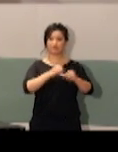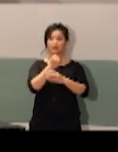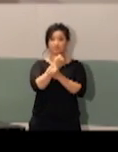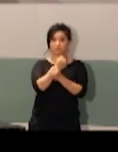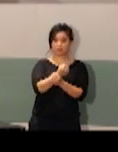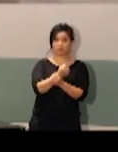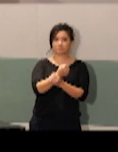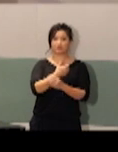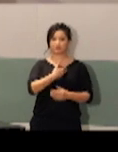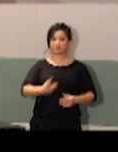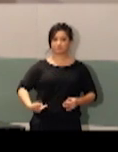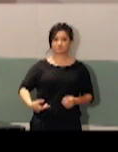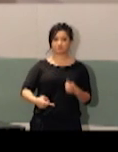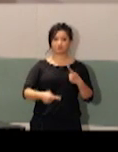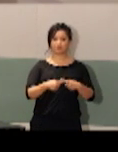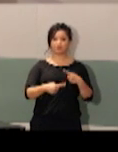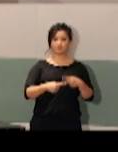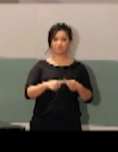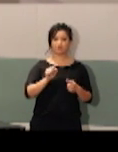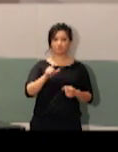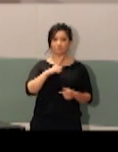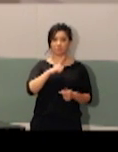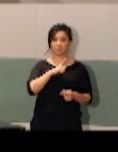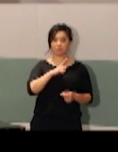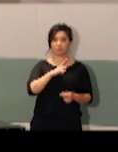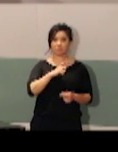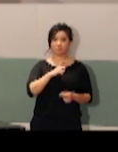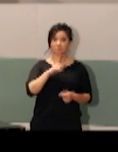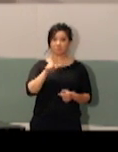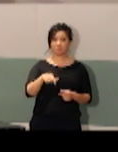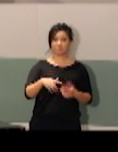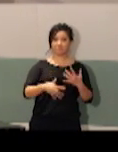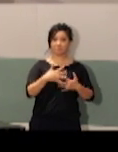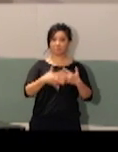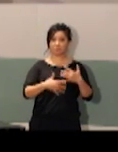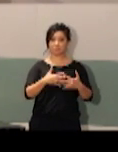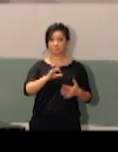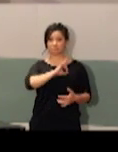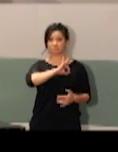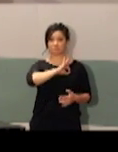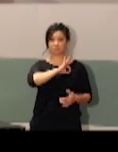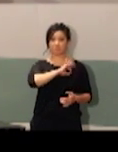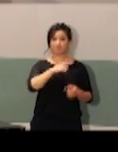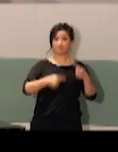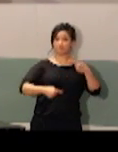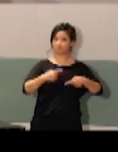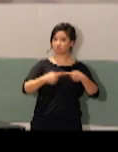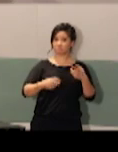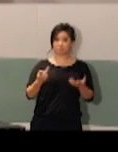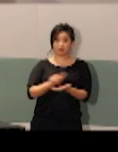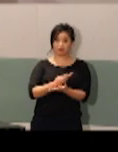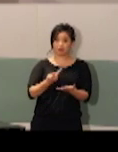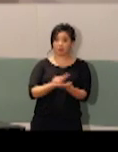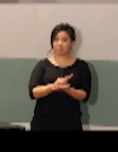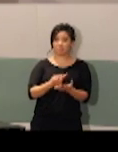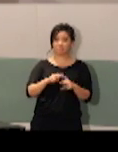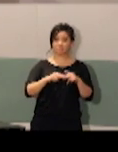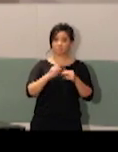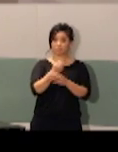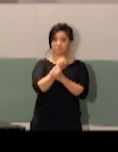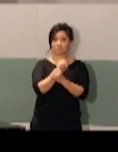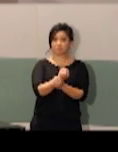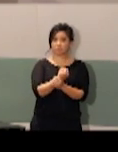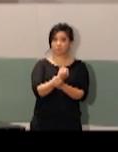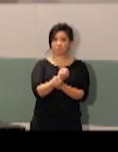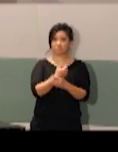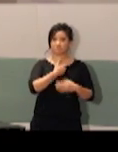implantada imobilizava os nossos policiais, uma política absolutamente equivocada de segurança pública, através desses